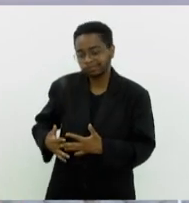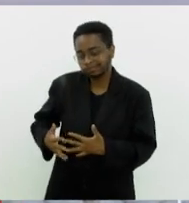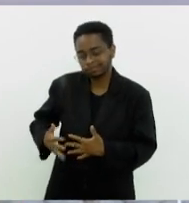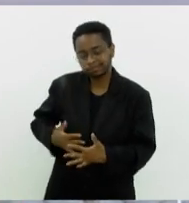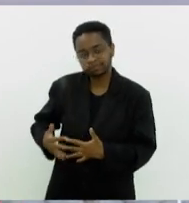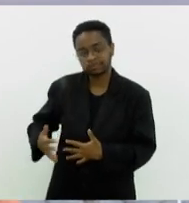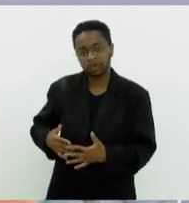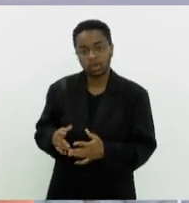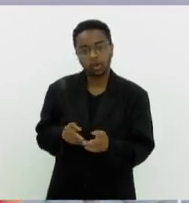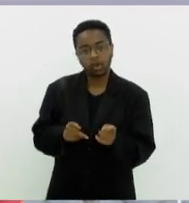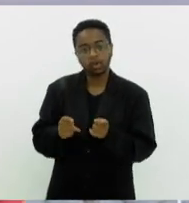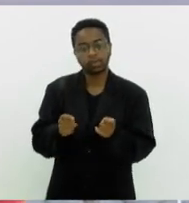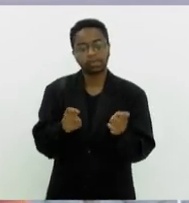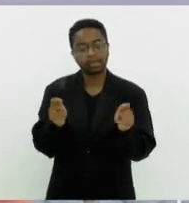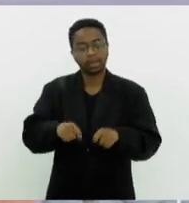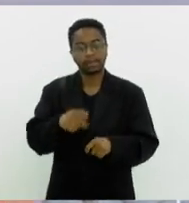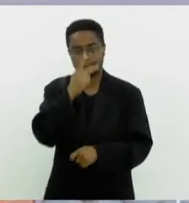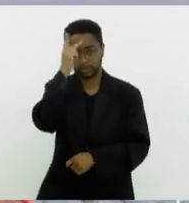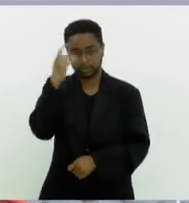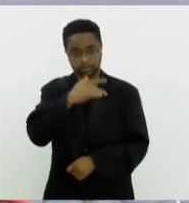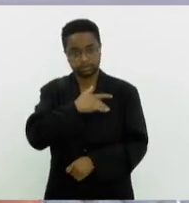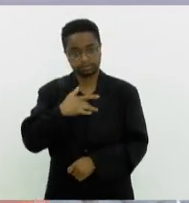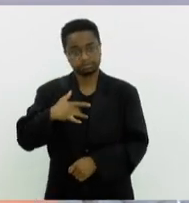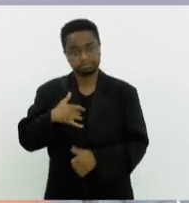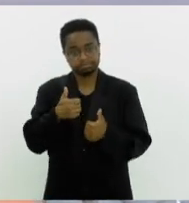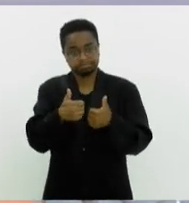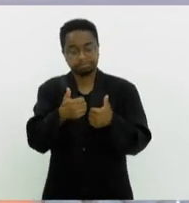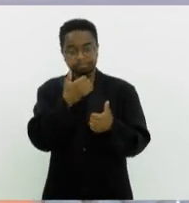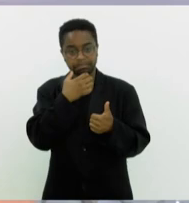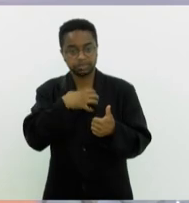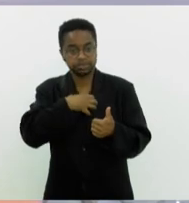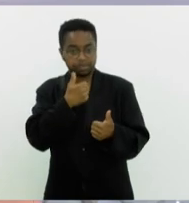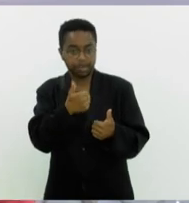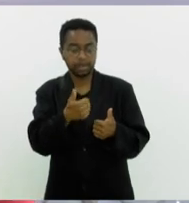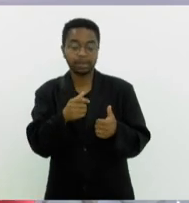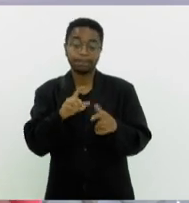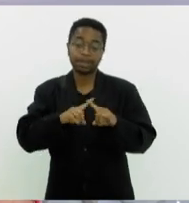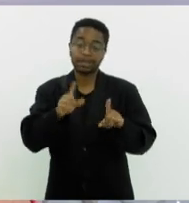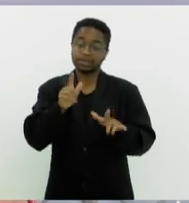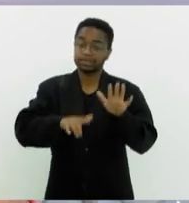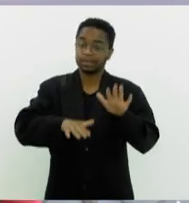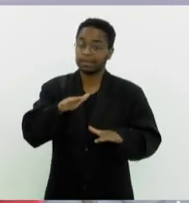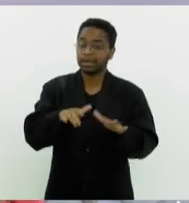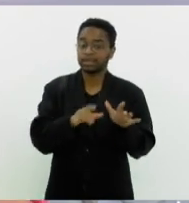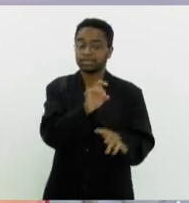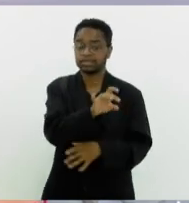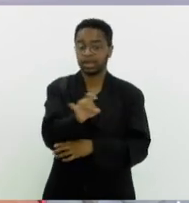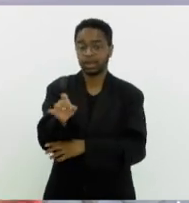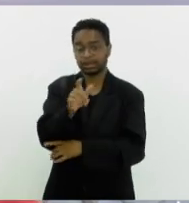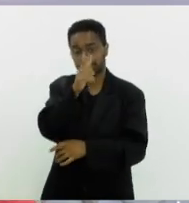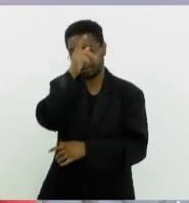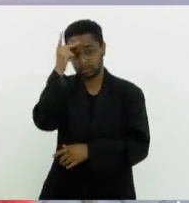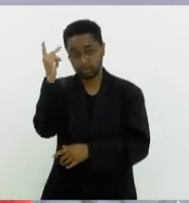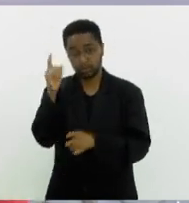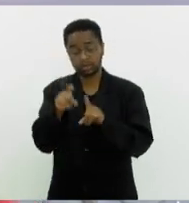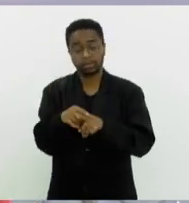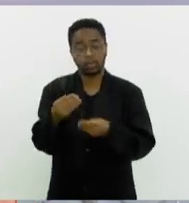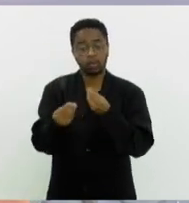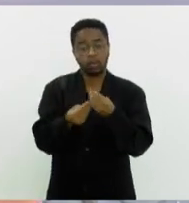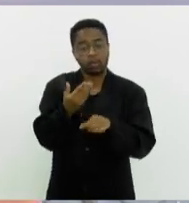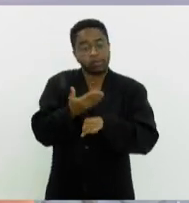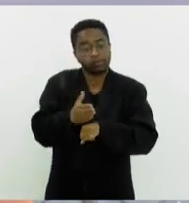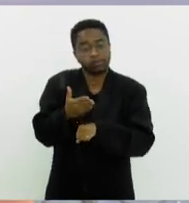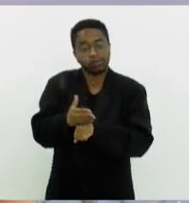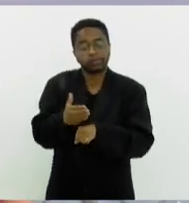poder ficar bem. Aí depende do paciente, da possibilidade, do entendimento, do treinamento, né?